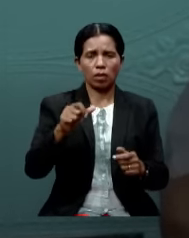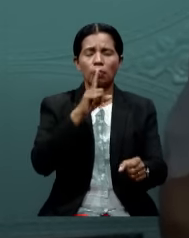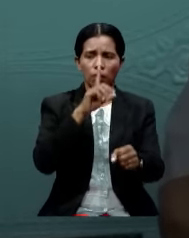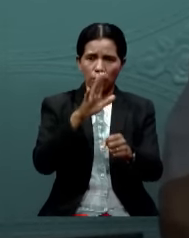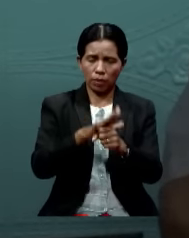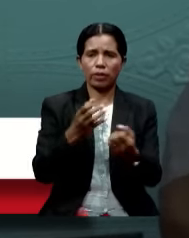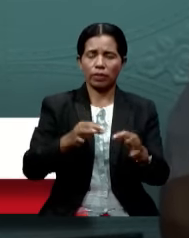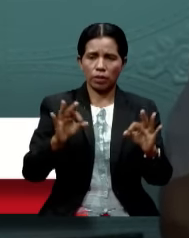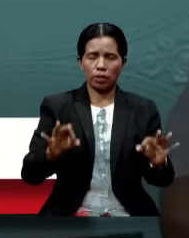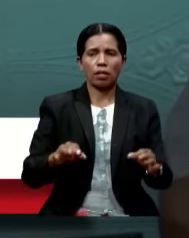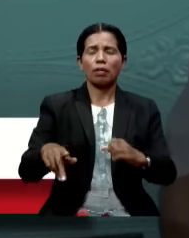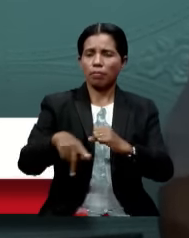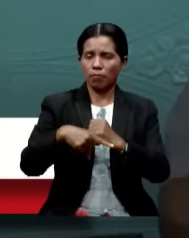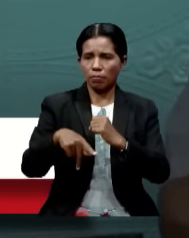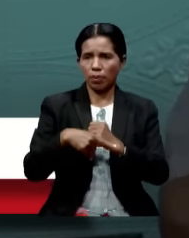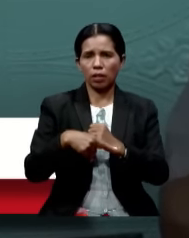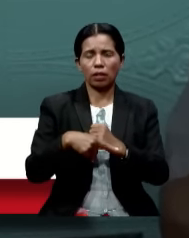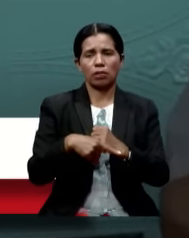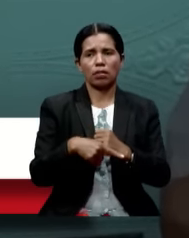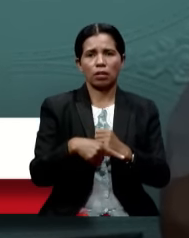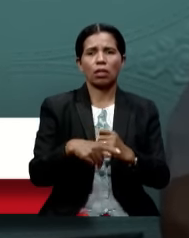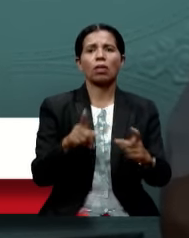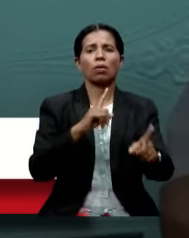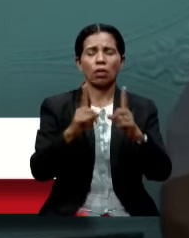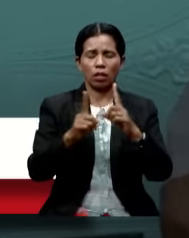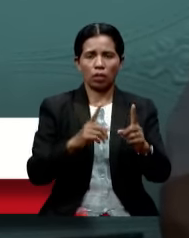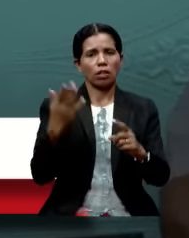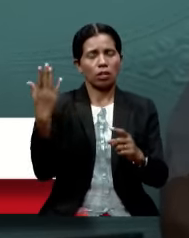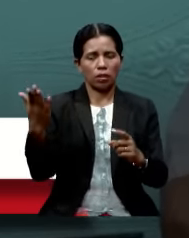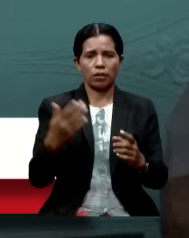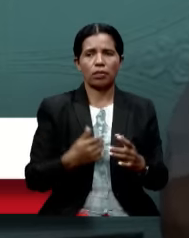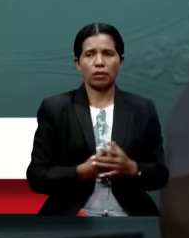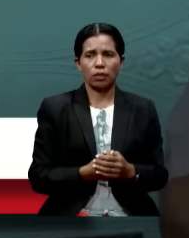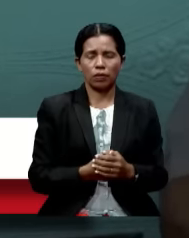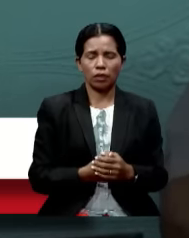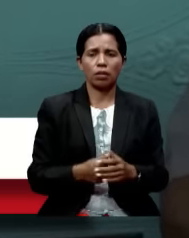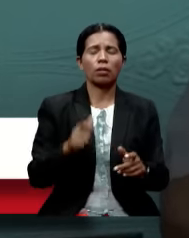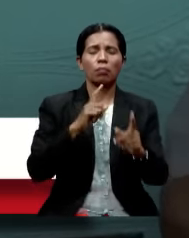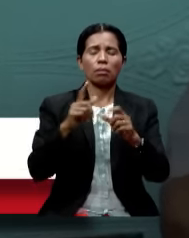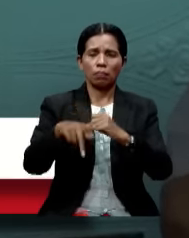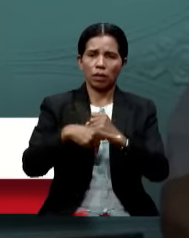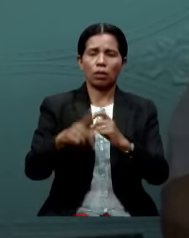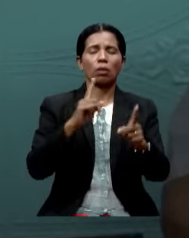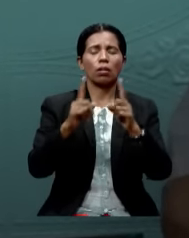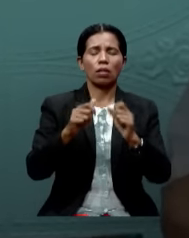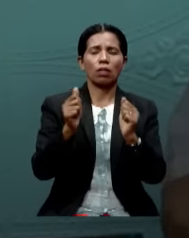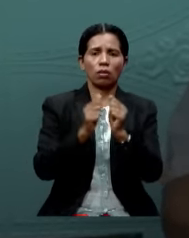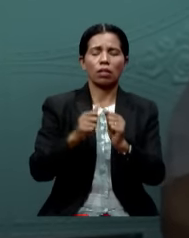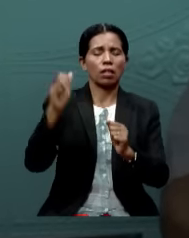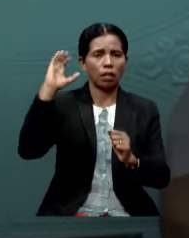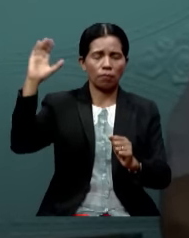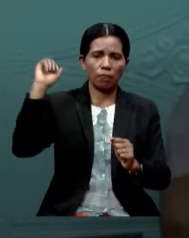ne partido coleona ia nia campanha e se hal